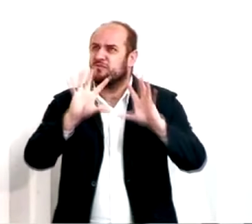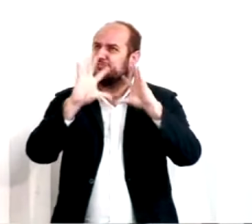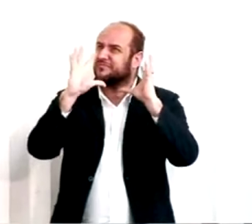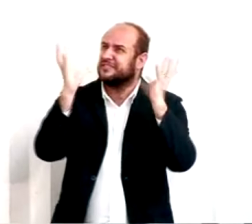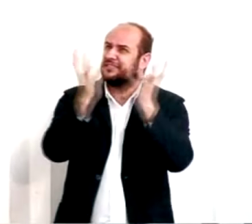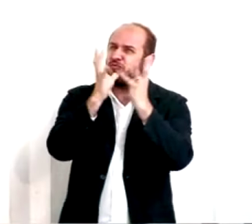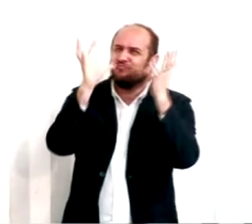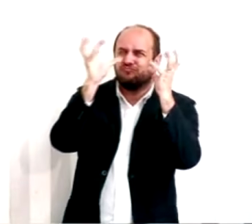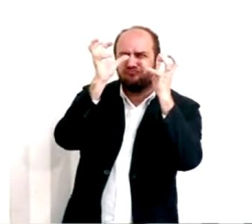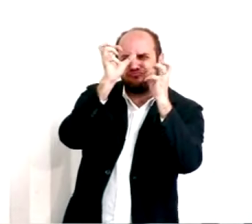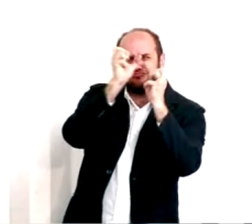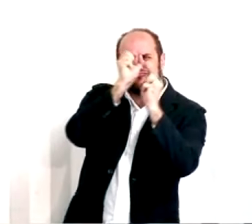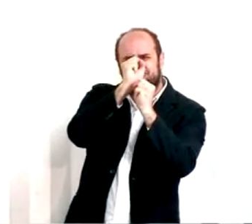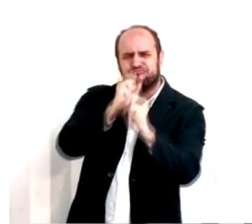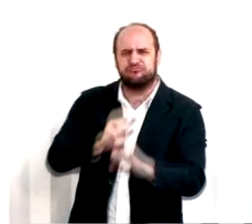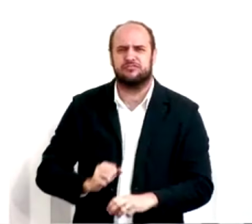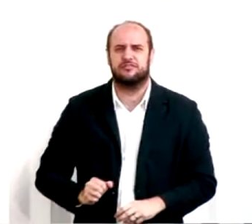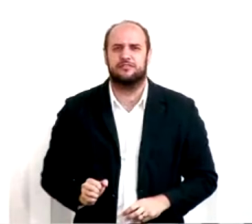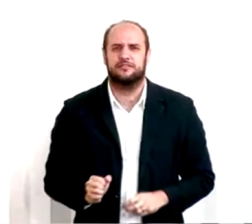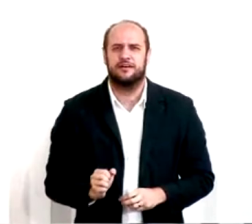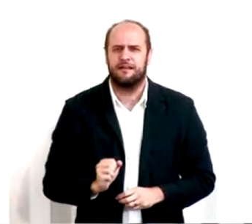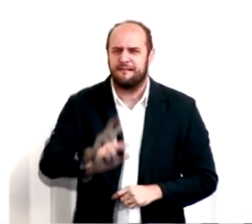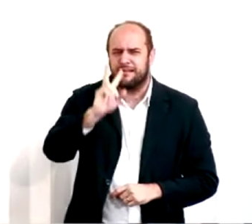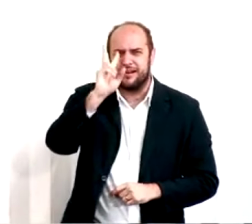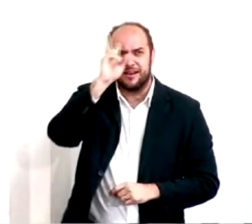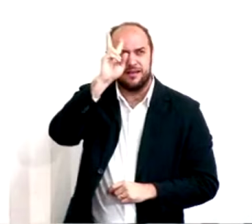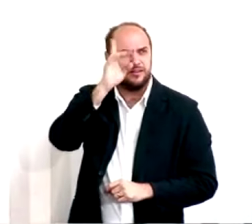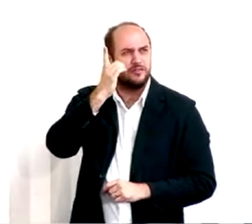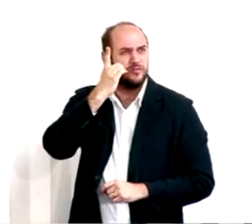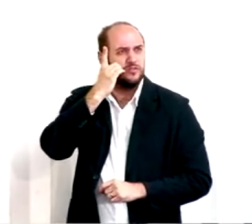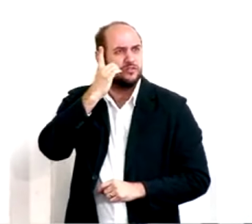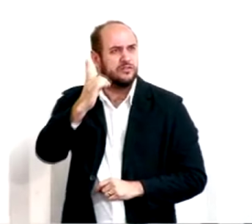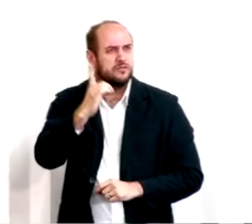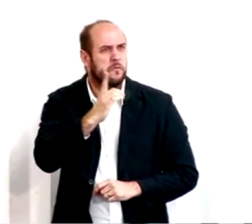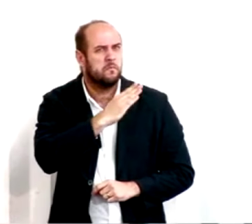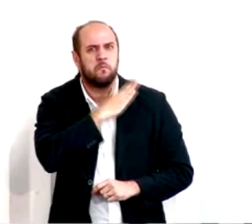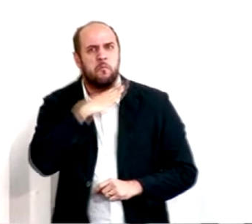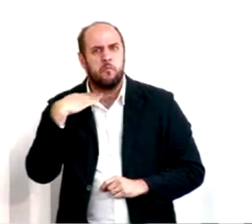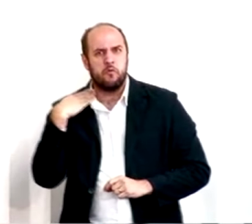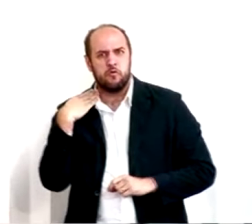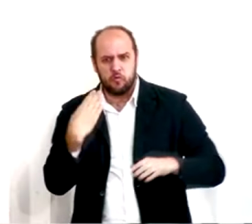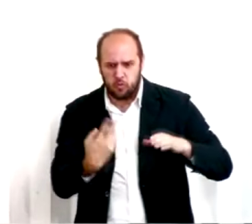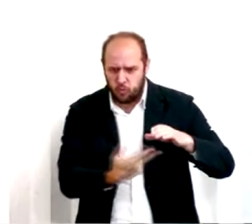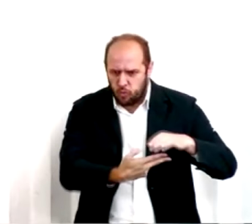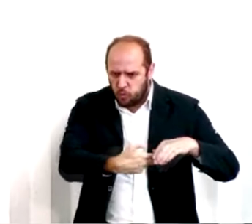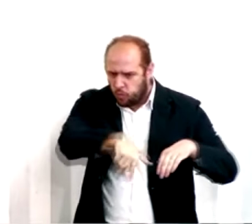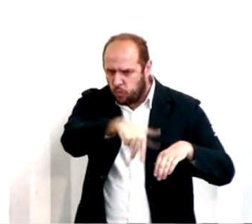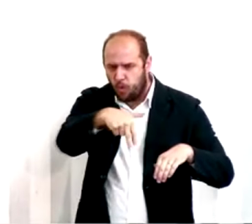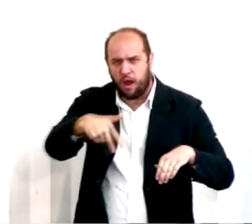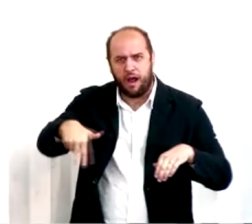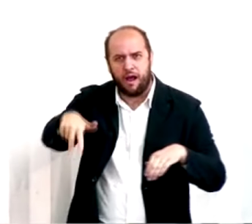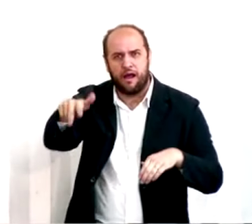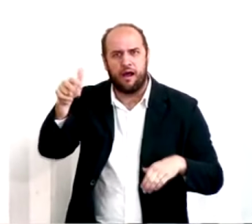escureceu daquele dia em que mortos sairão das sepulturas